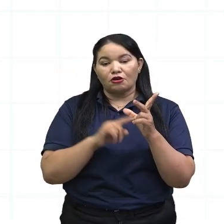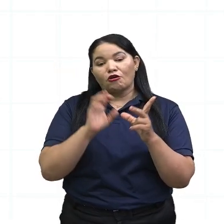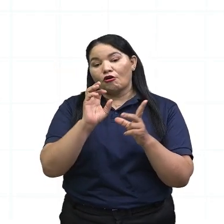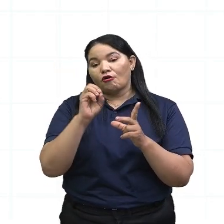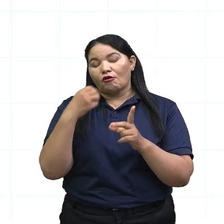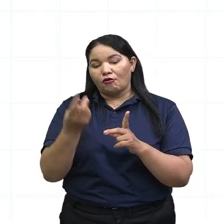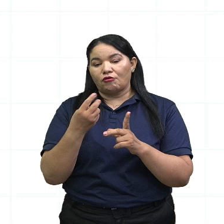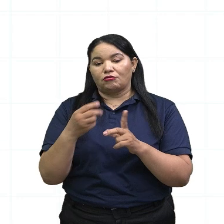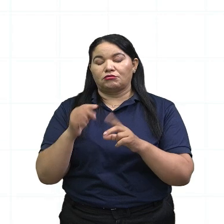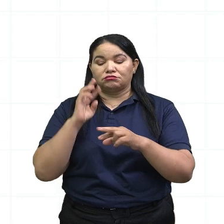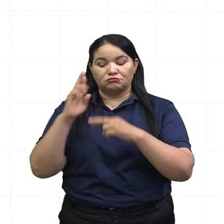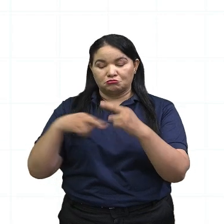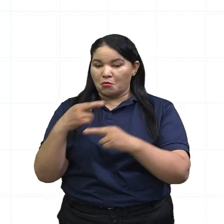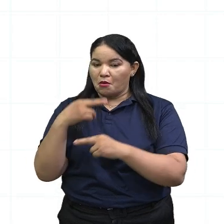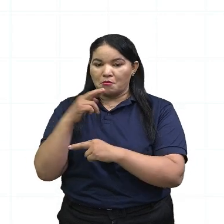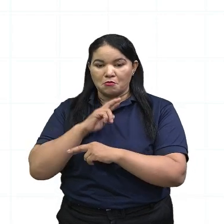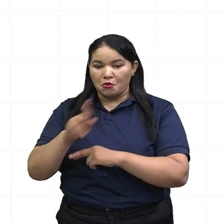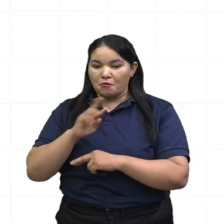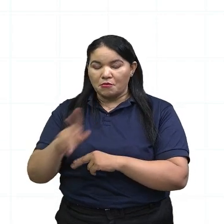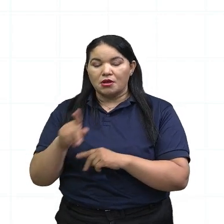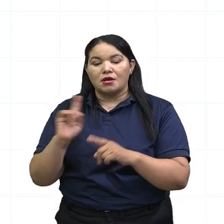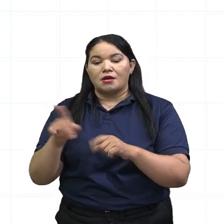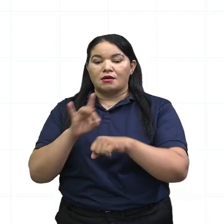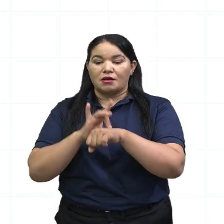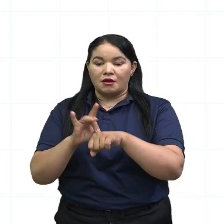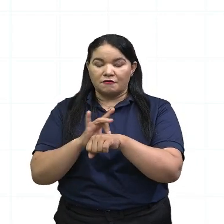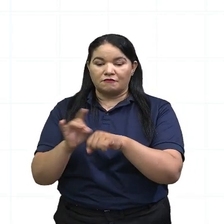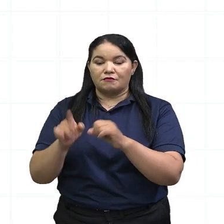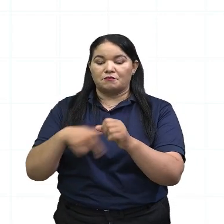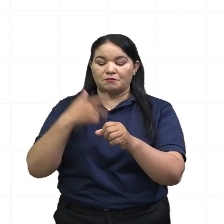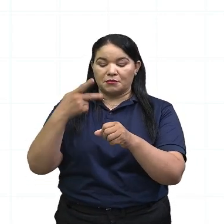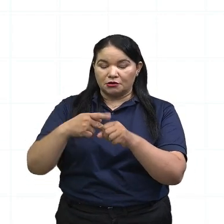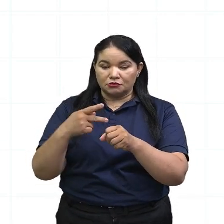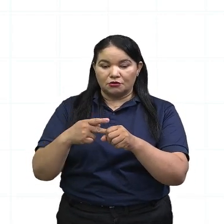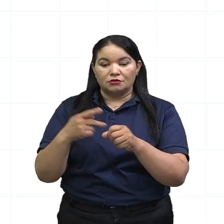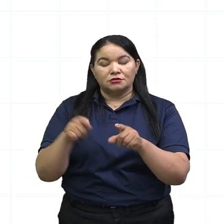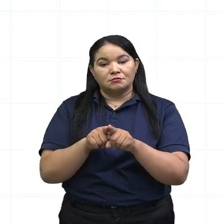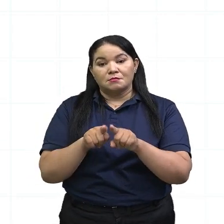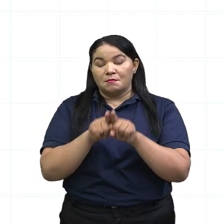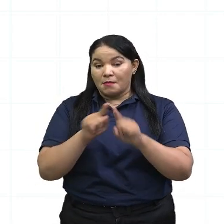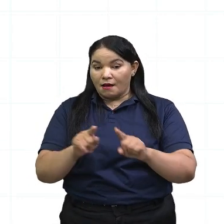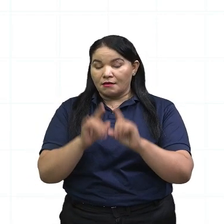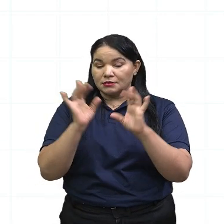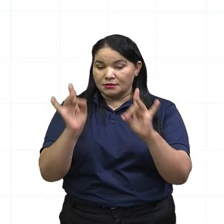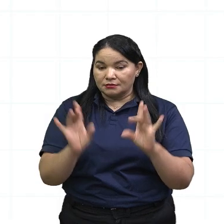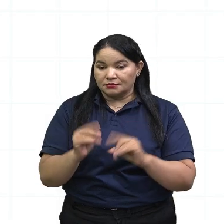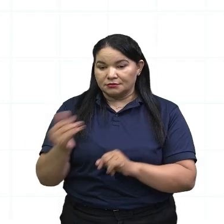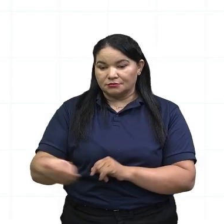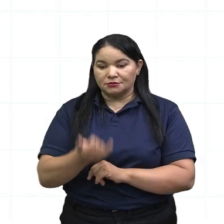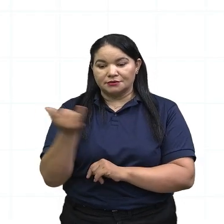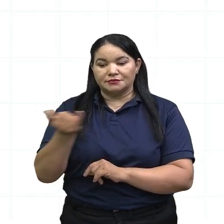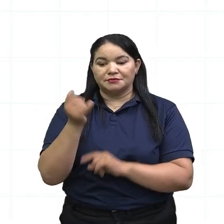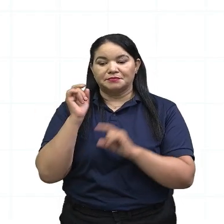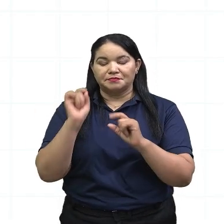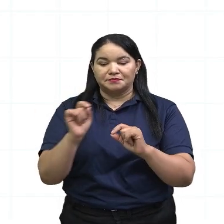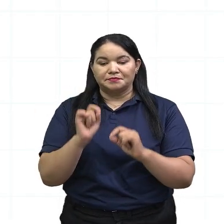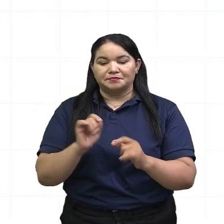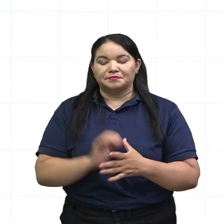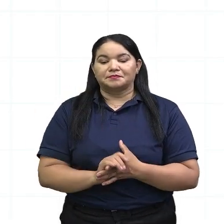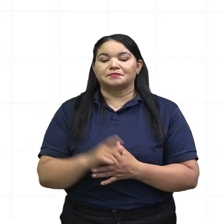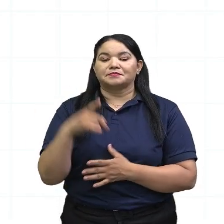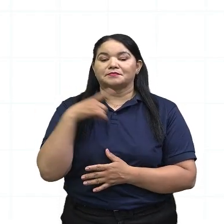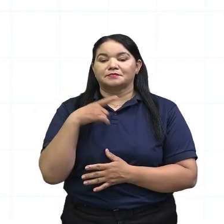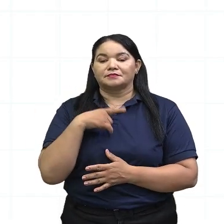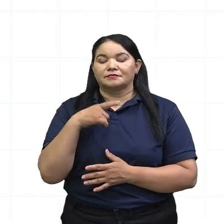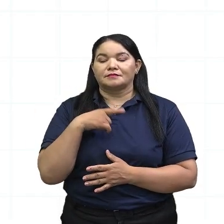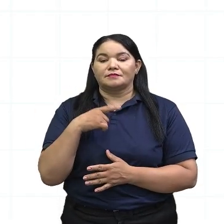não renováveis, como o carvão e o petróleo, mas com um detalhe muito importante aí, pessoal, mas existe